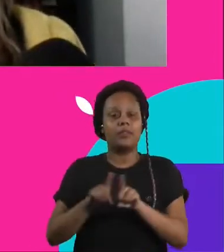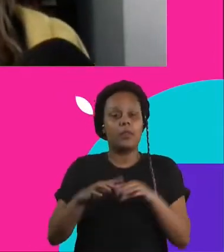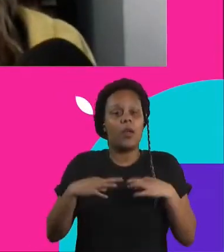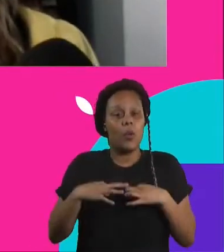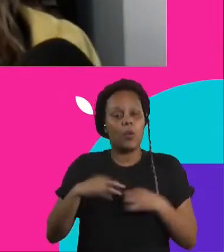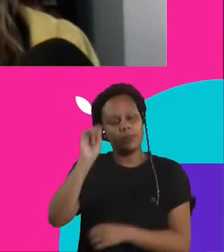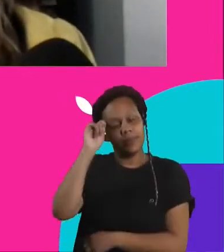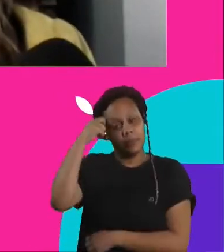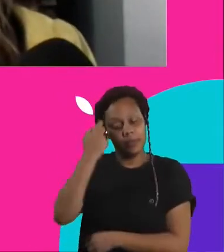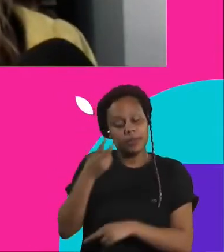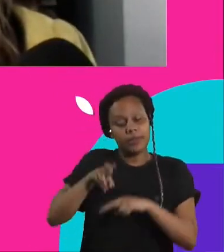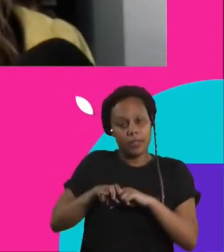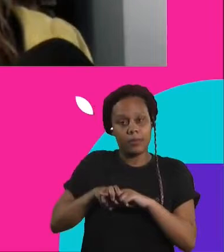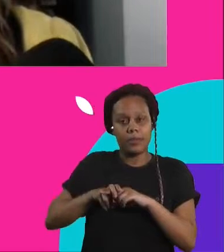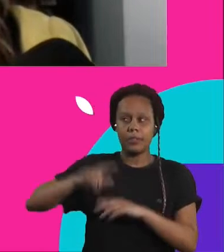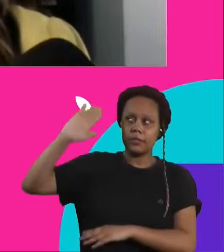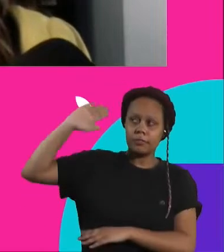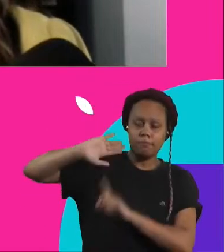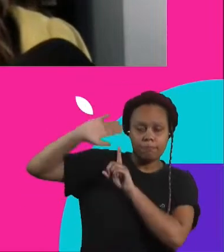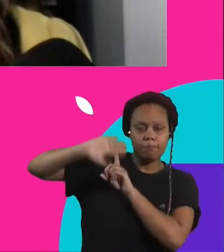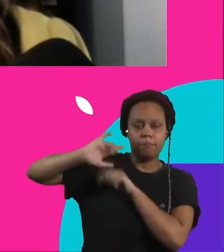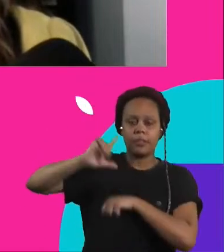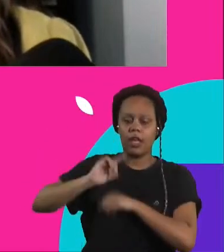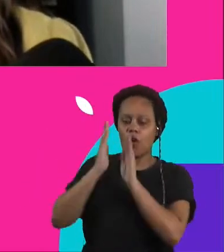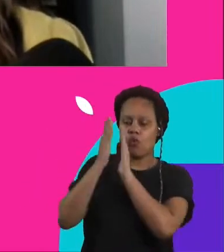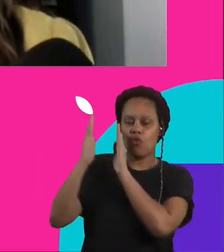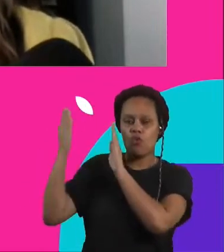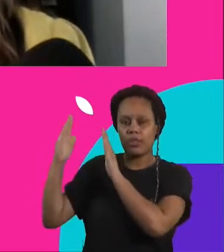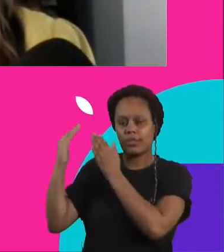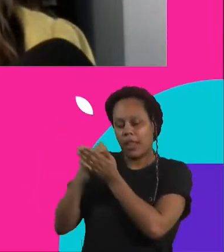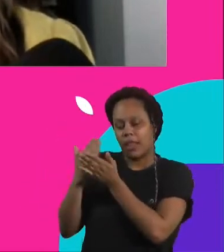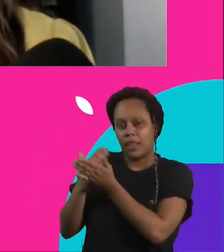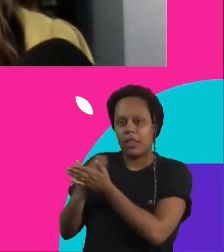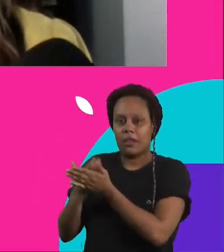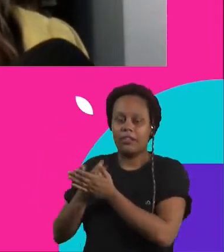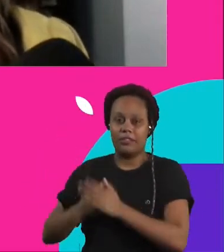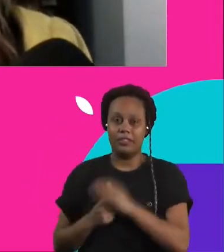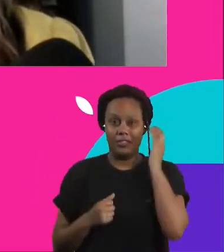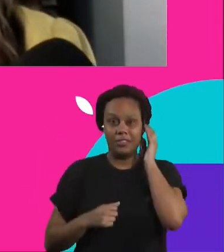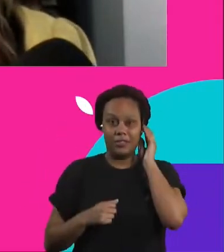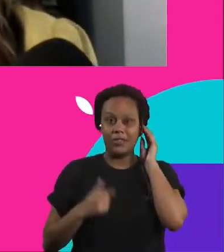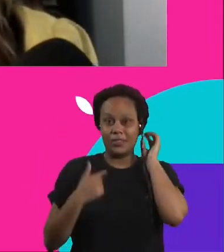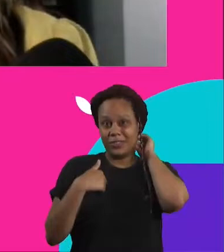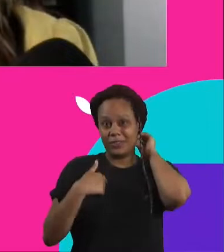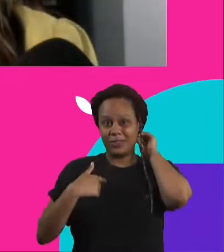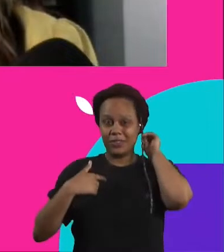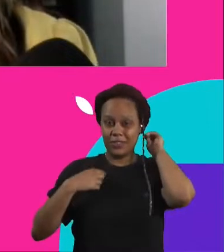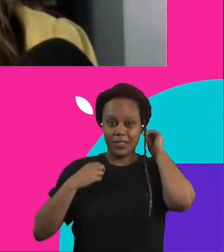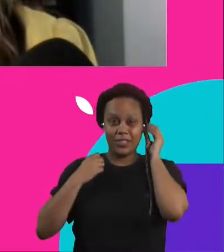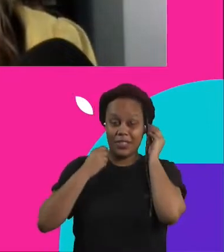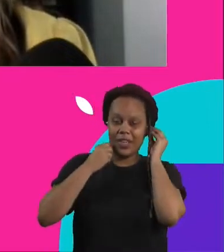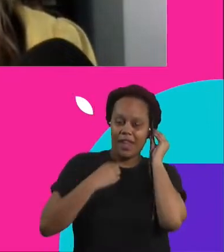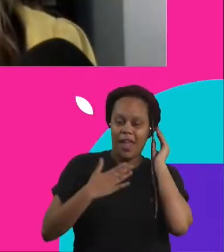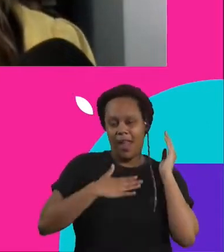numa cadeira e atrás de mim existe uma estante contendo alguns dos livros que detenho nesse lugar que eu gosto de chamar de